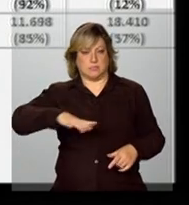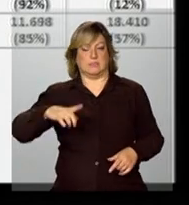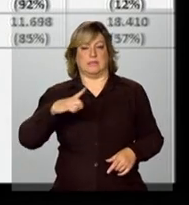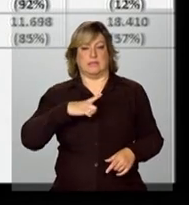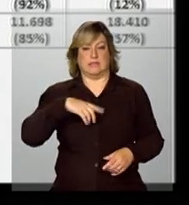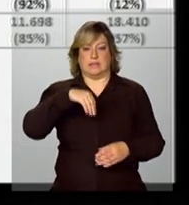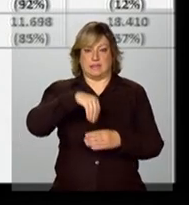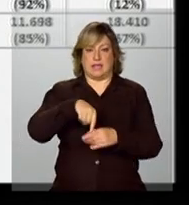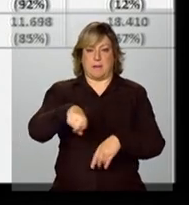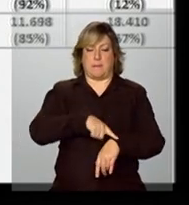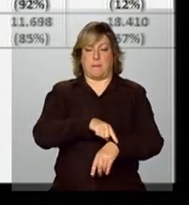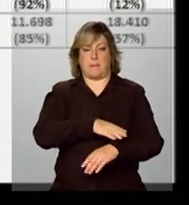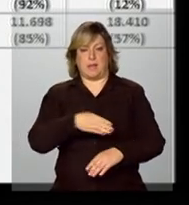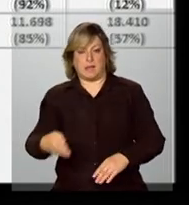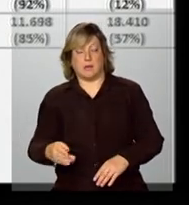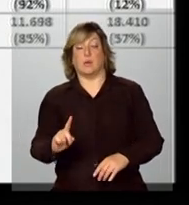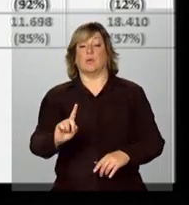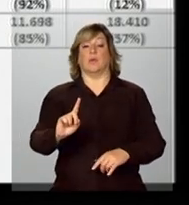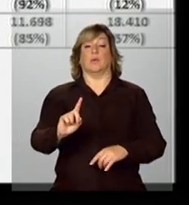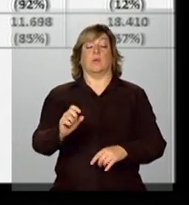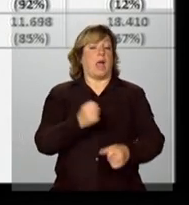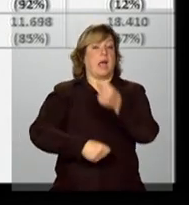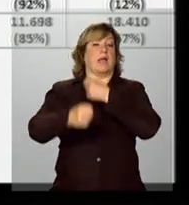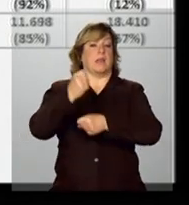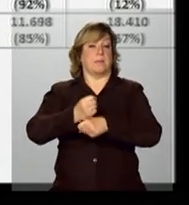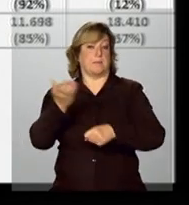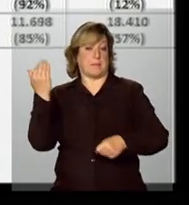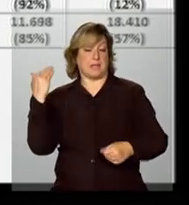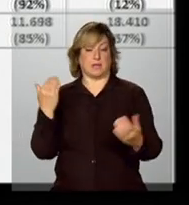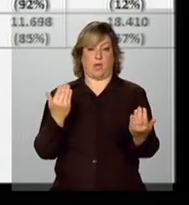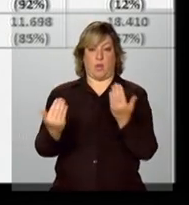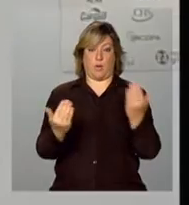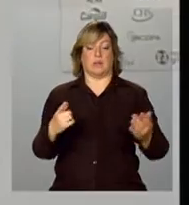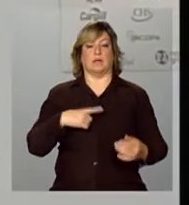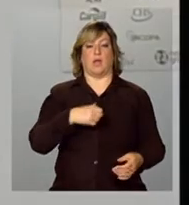período da moratória. No ano passado, nós tivemos